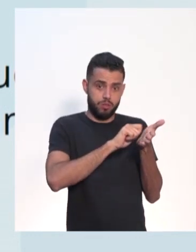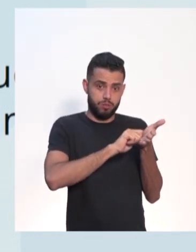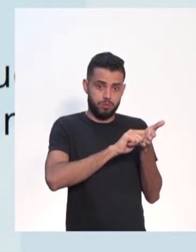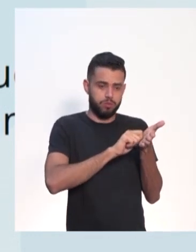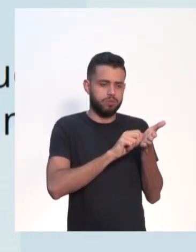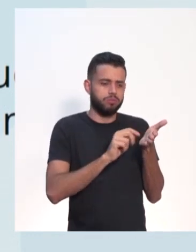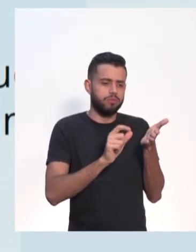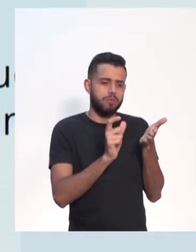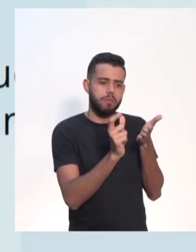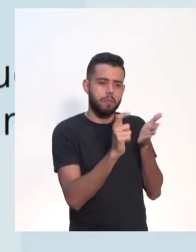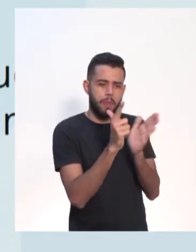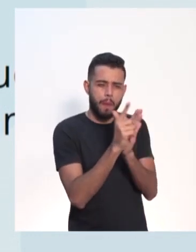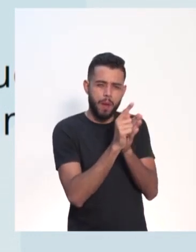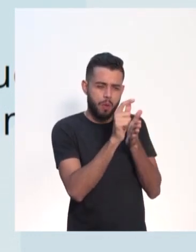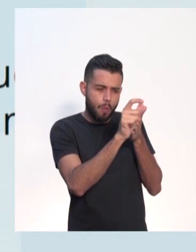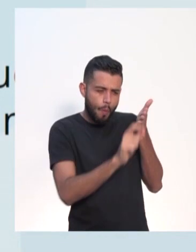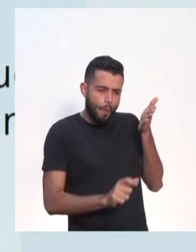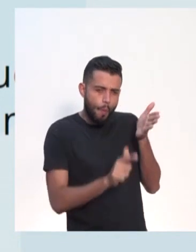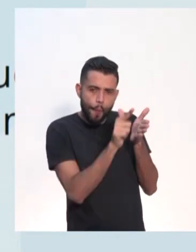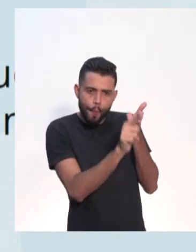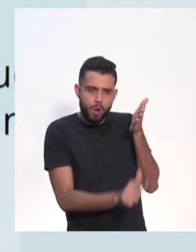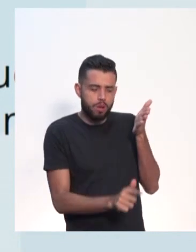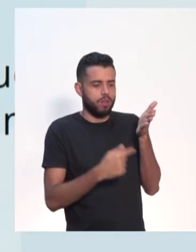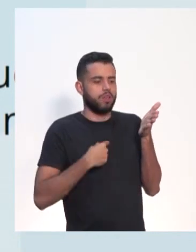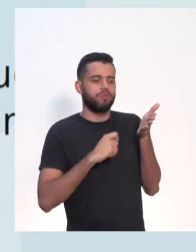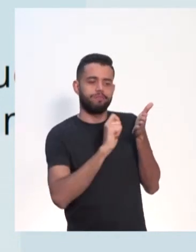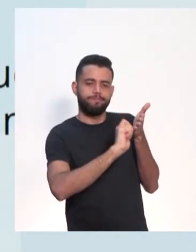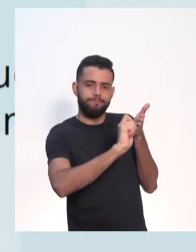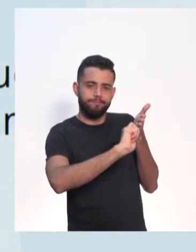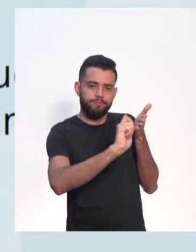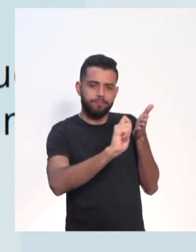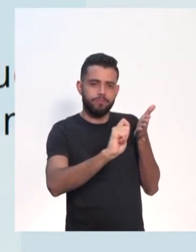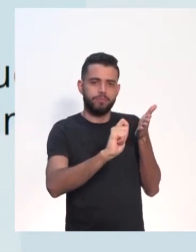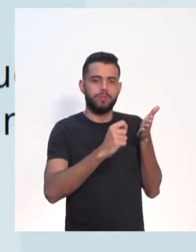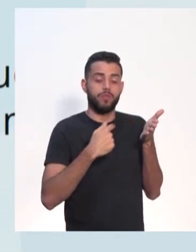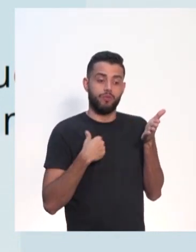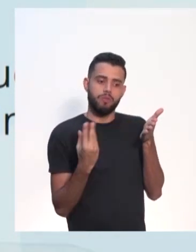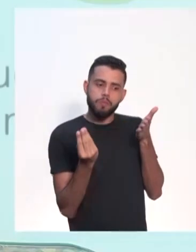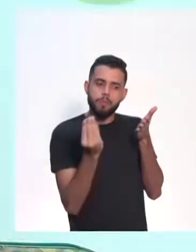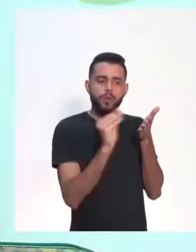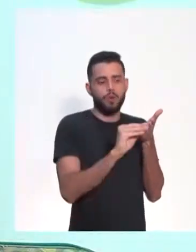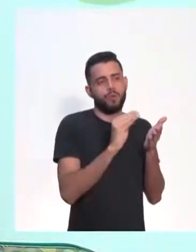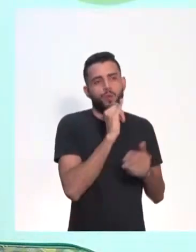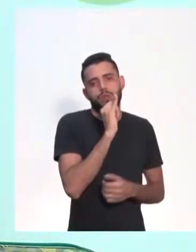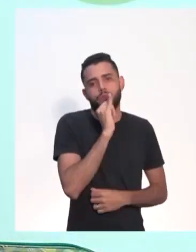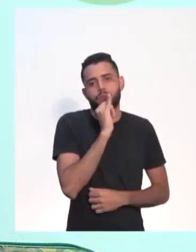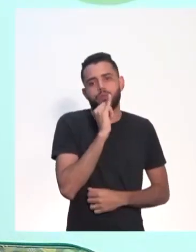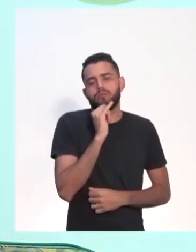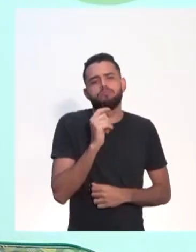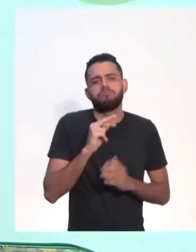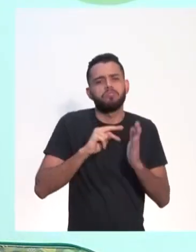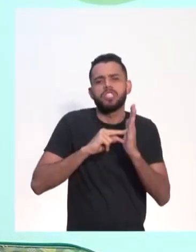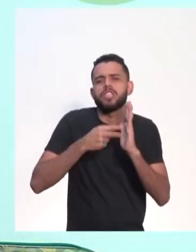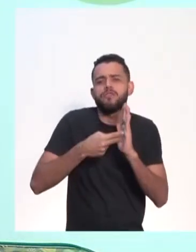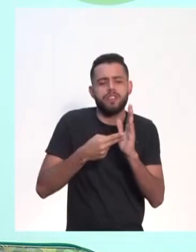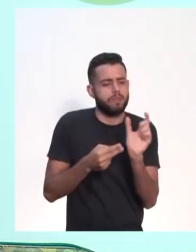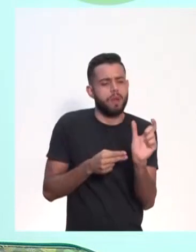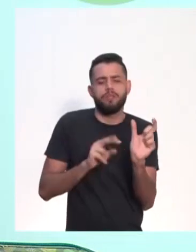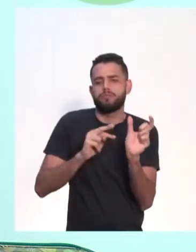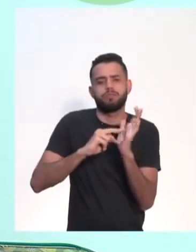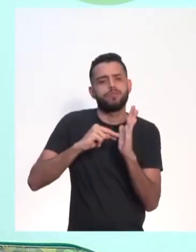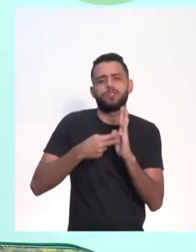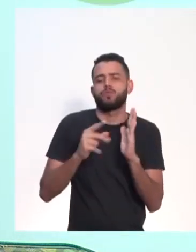margem, eu vou anotar, eu vou fazer um lembrete do tipo, o que será que isso